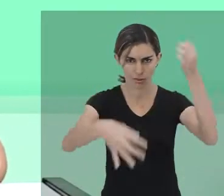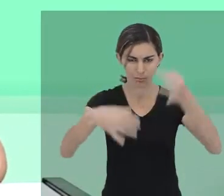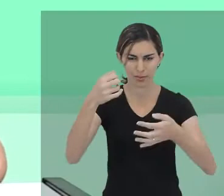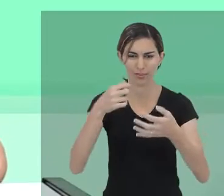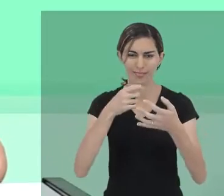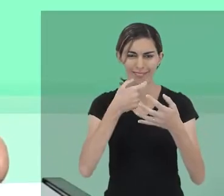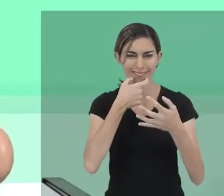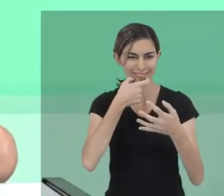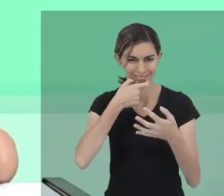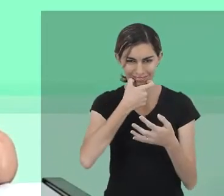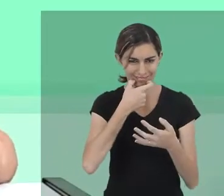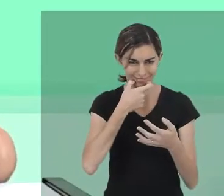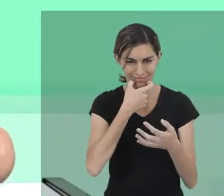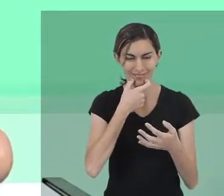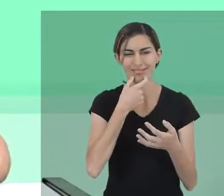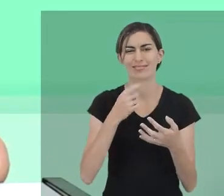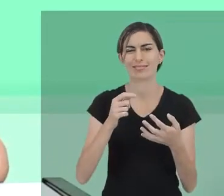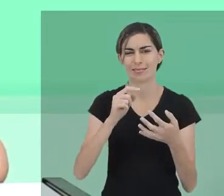E-Commerce.